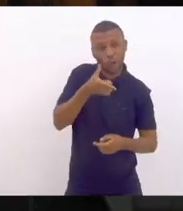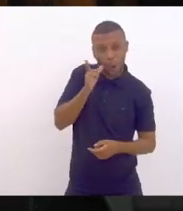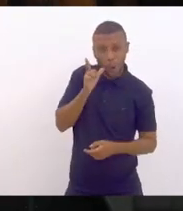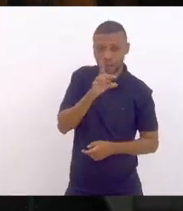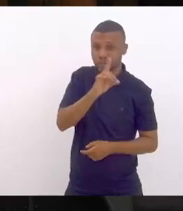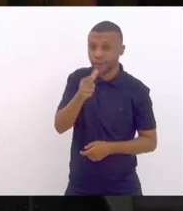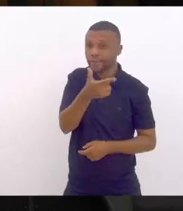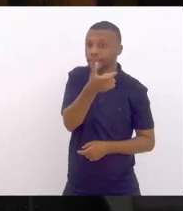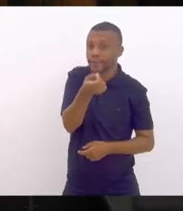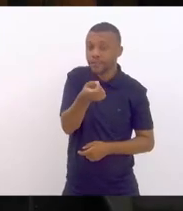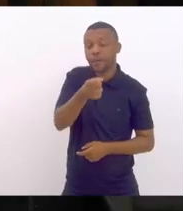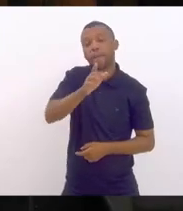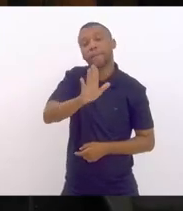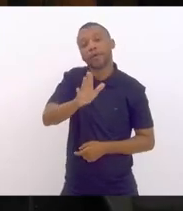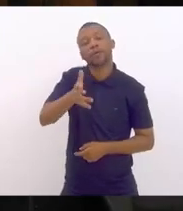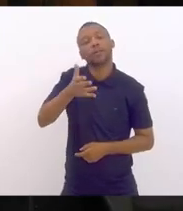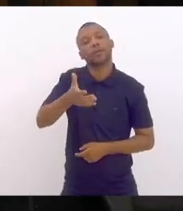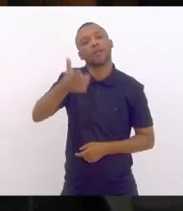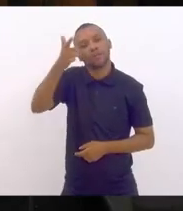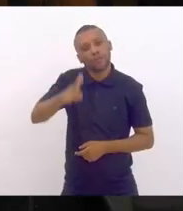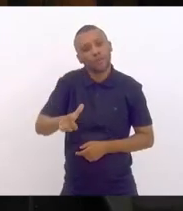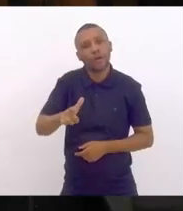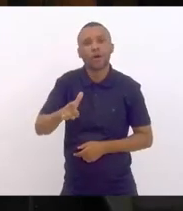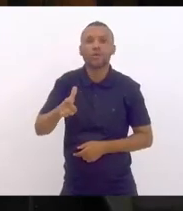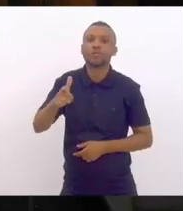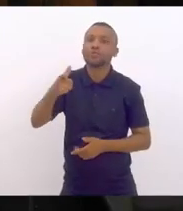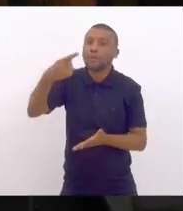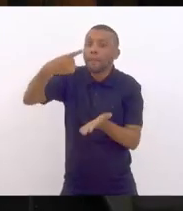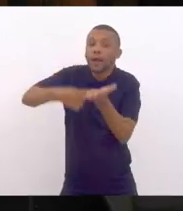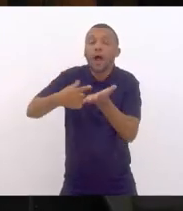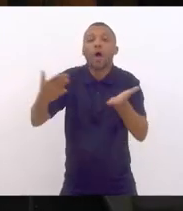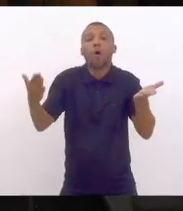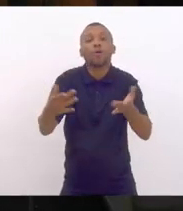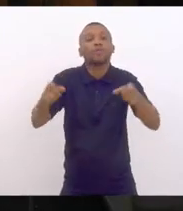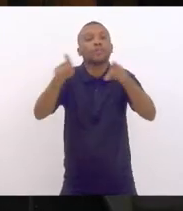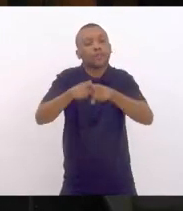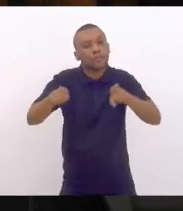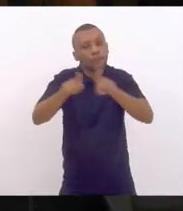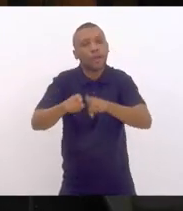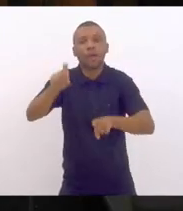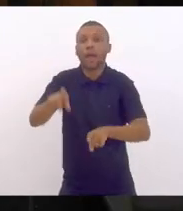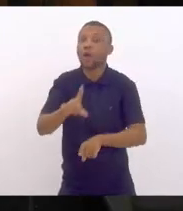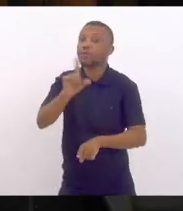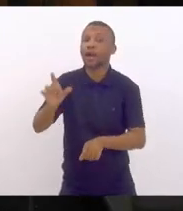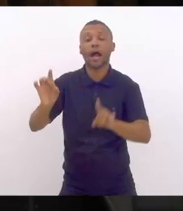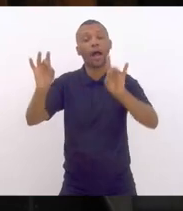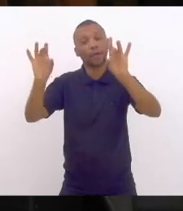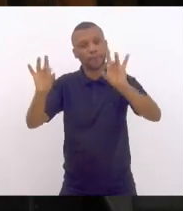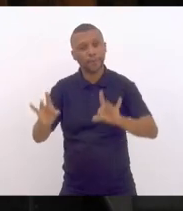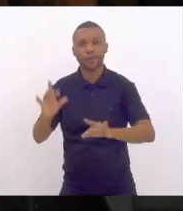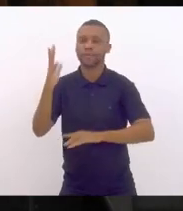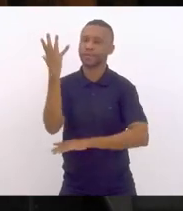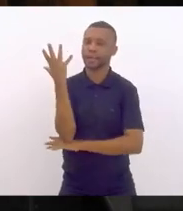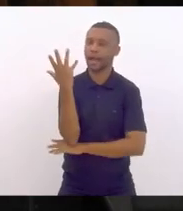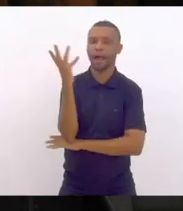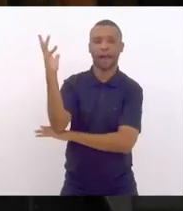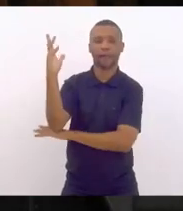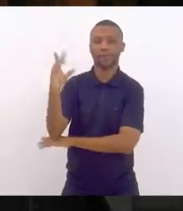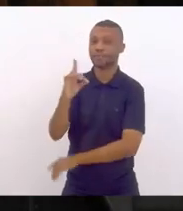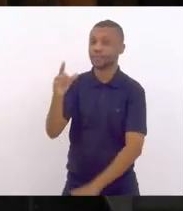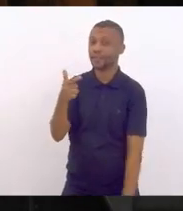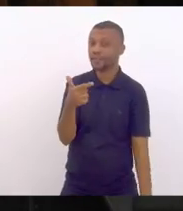mostrar novamente que hoje também é o dia da árvore 21 de setembro